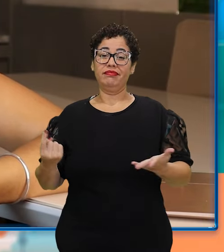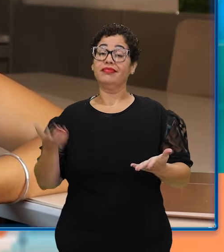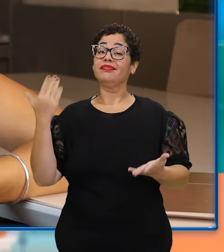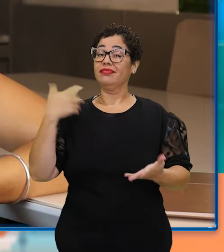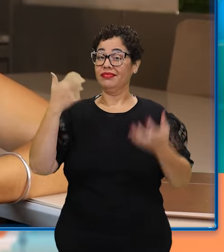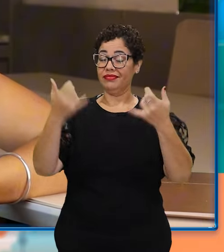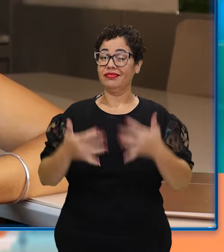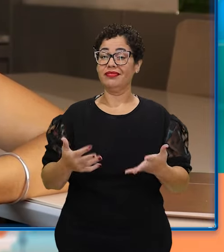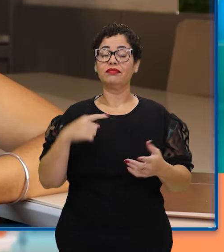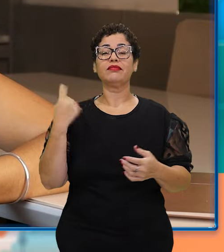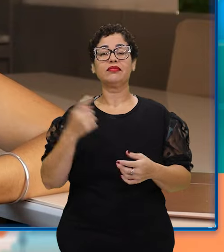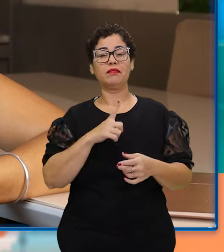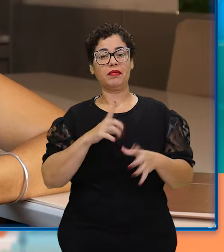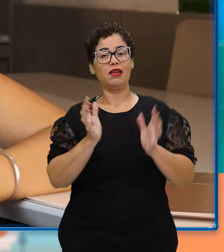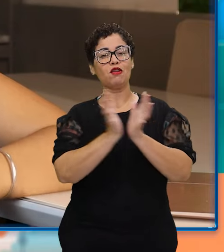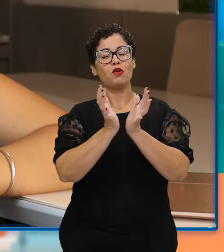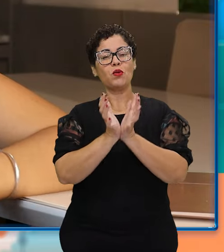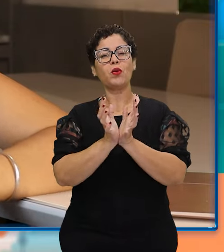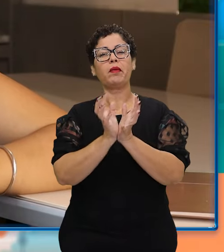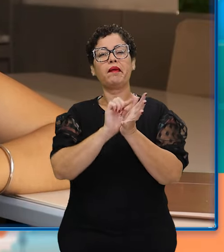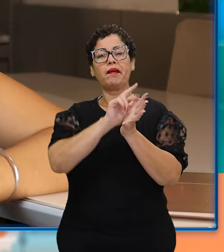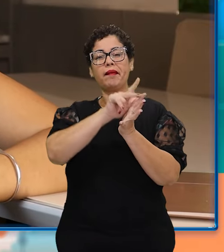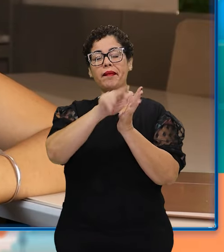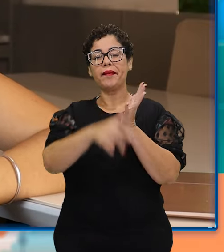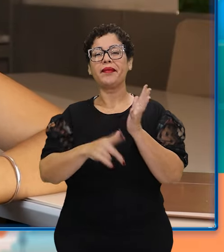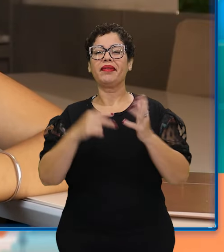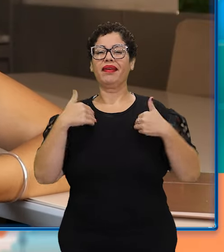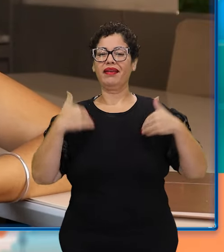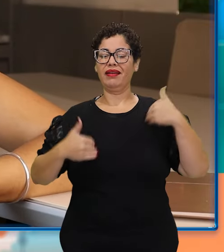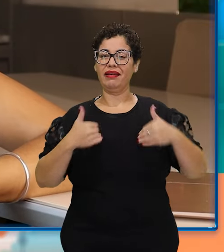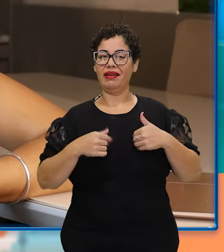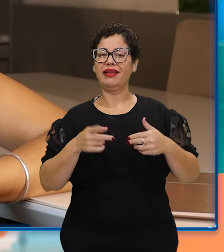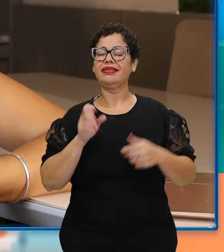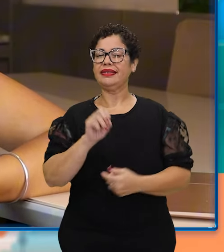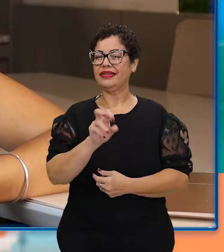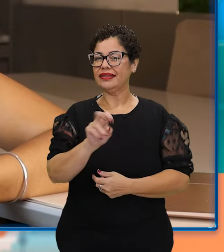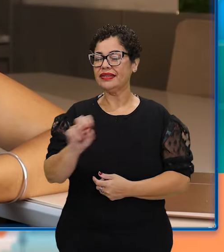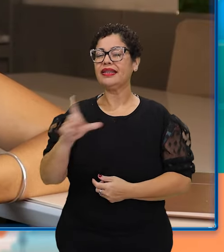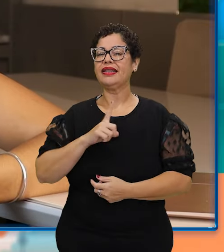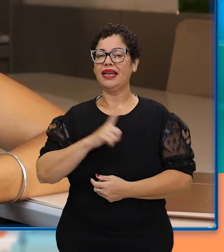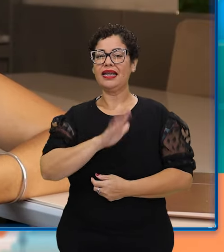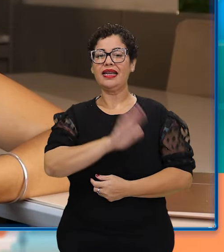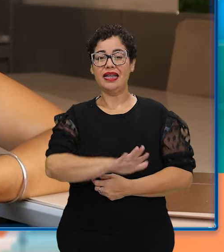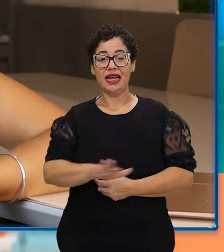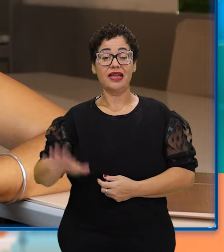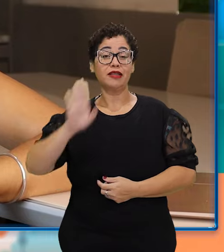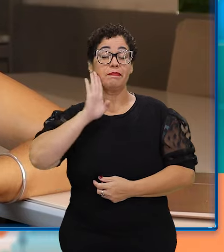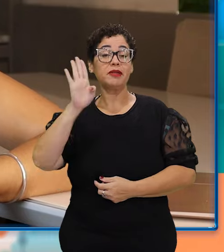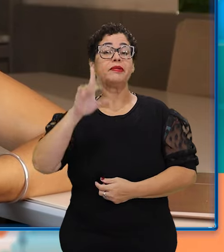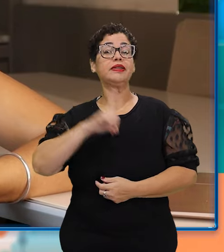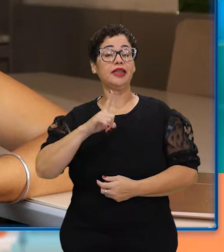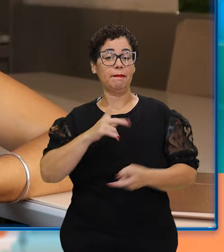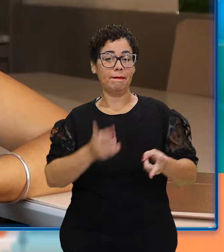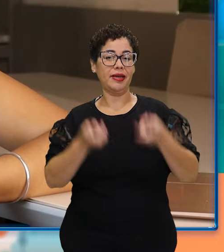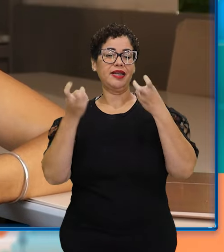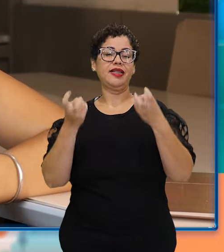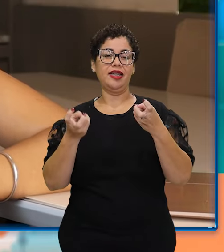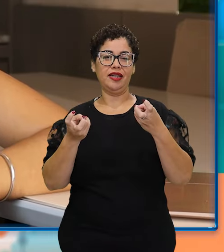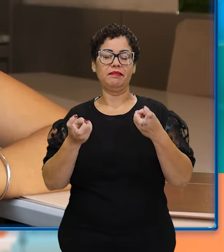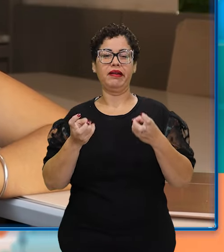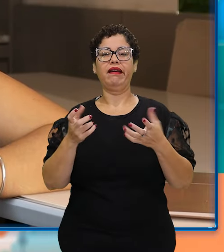mencionado anteriormente, nós também temos o grupo de sintomas fisiológicos que são muito presentes nas crianças principalmente, ou